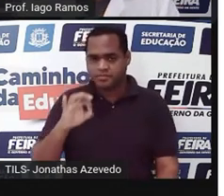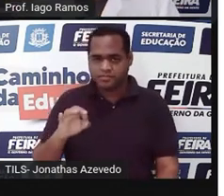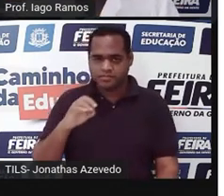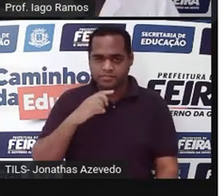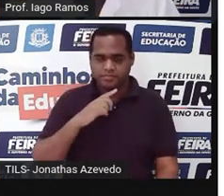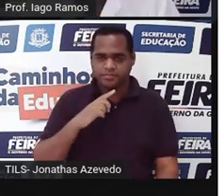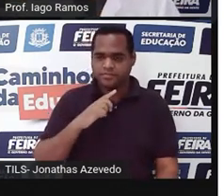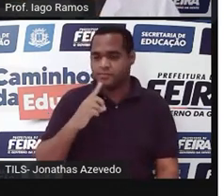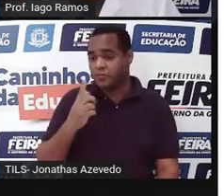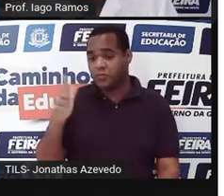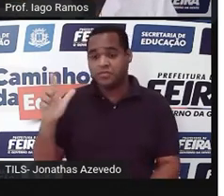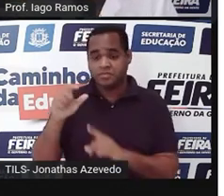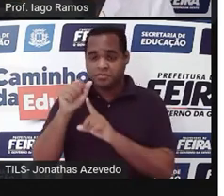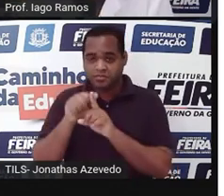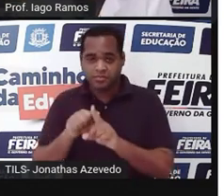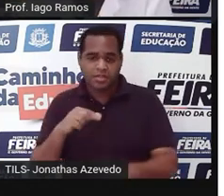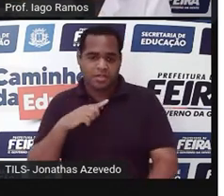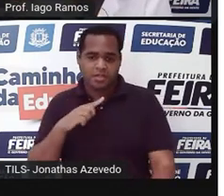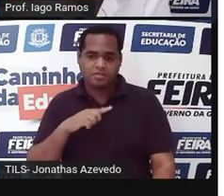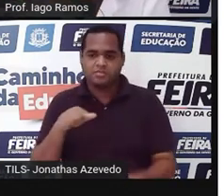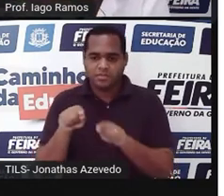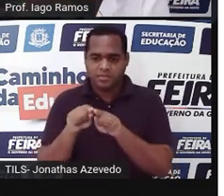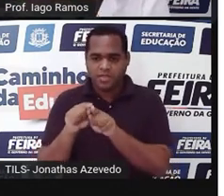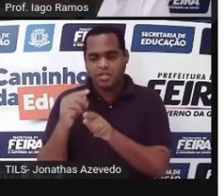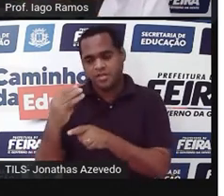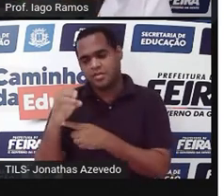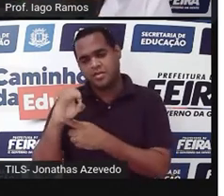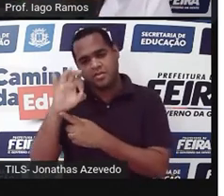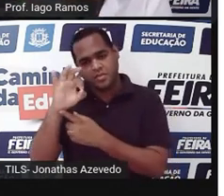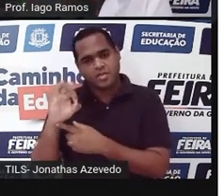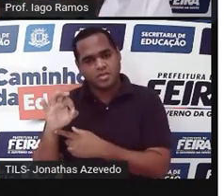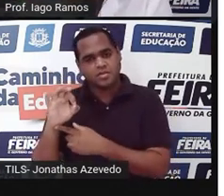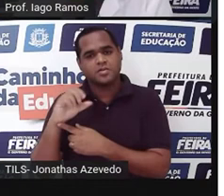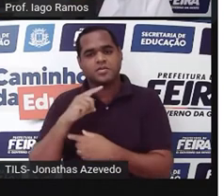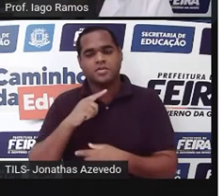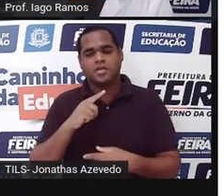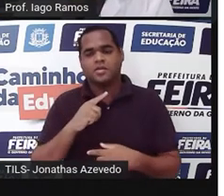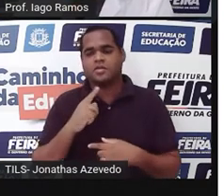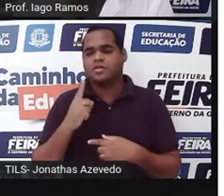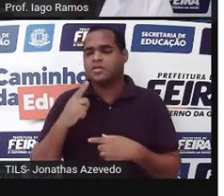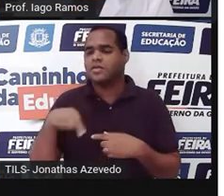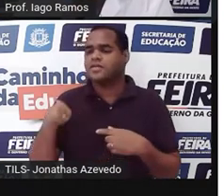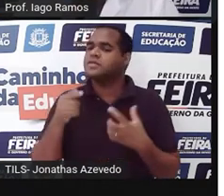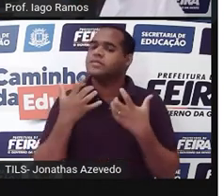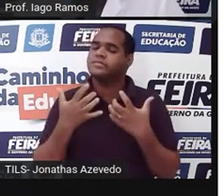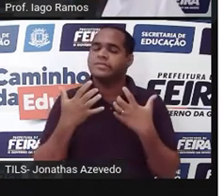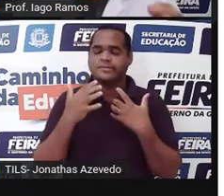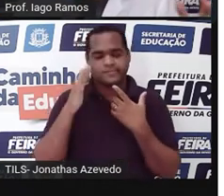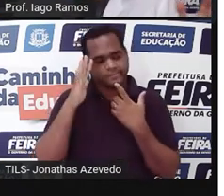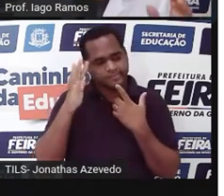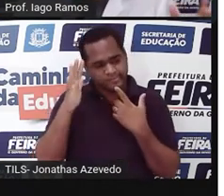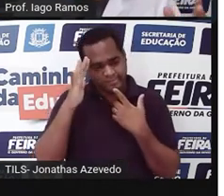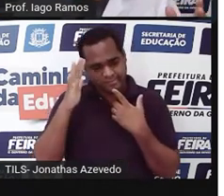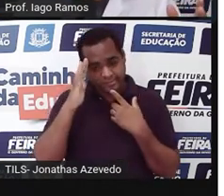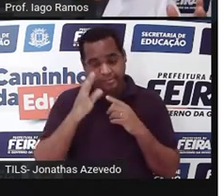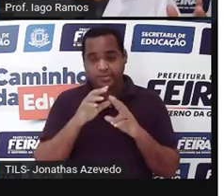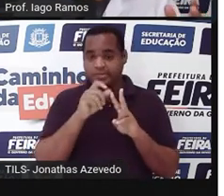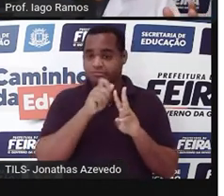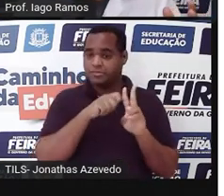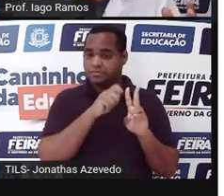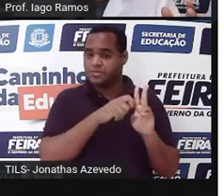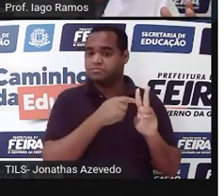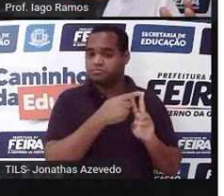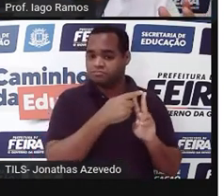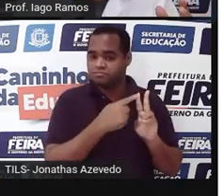e no outro mês o produto aumentou trinta por cento a gente quer pensar assim ó nos dois meses